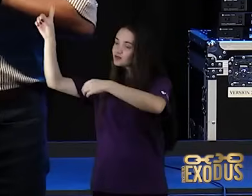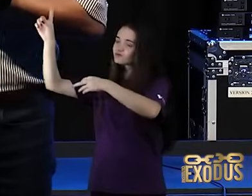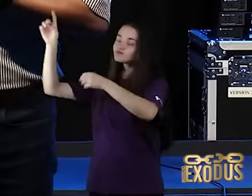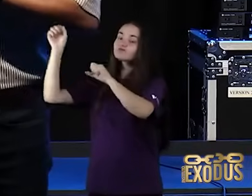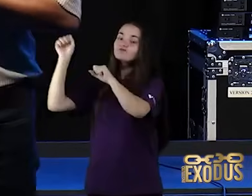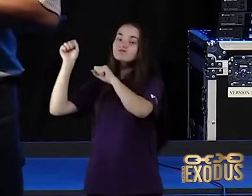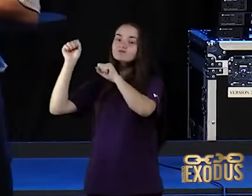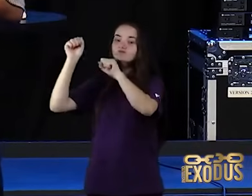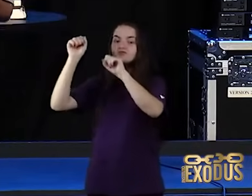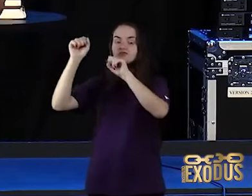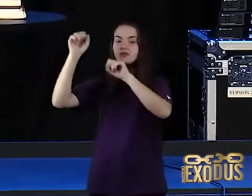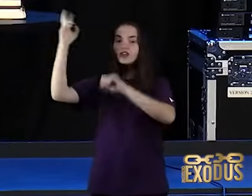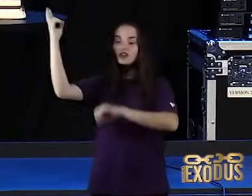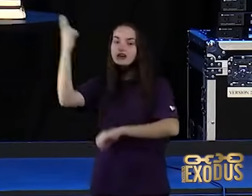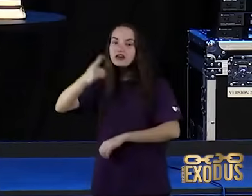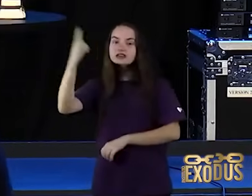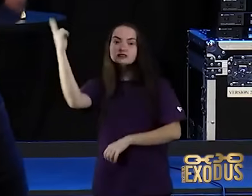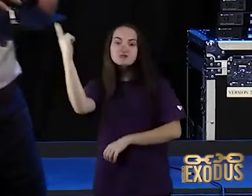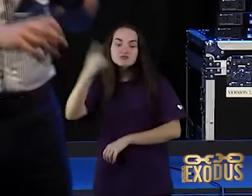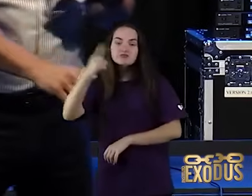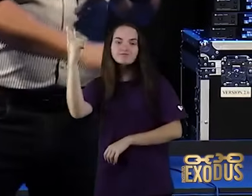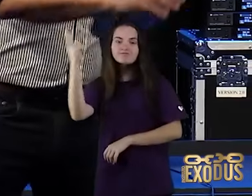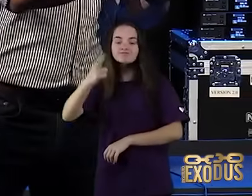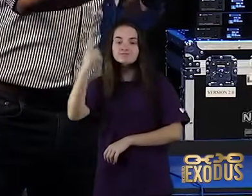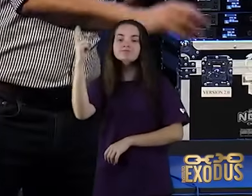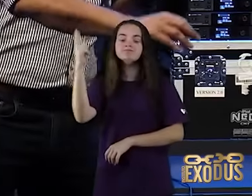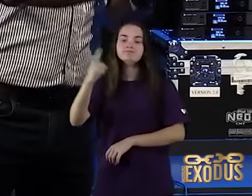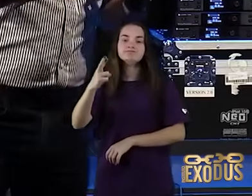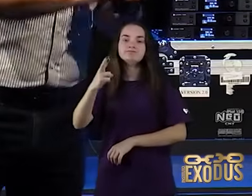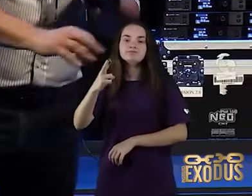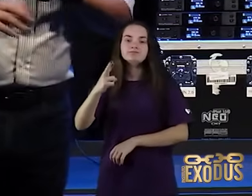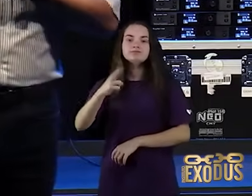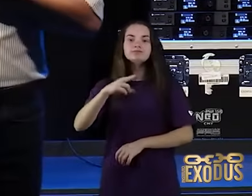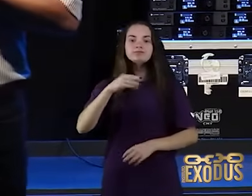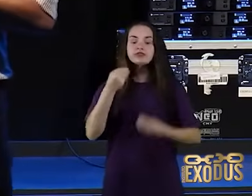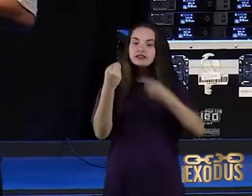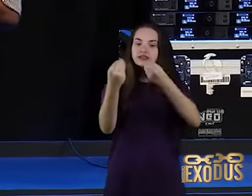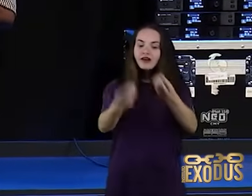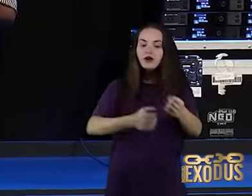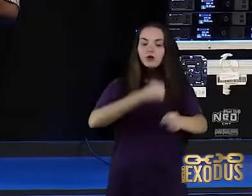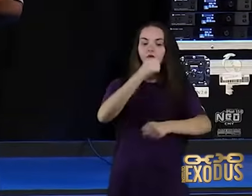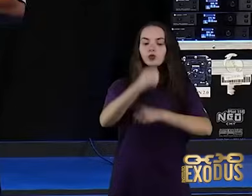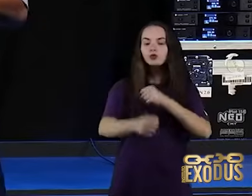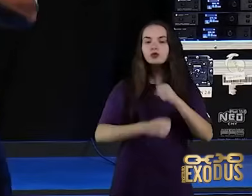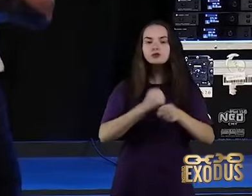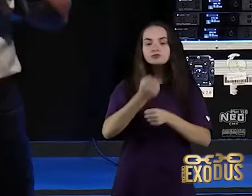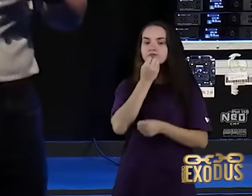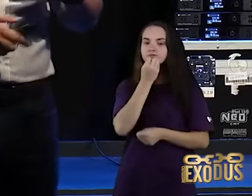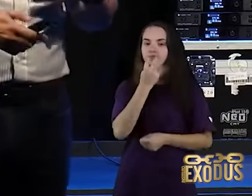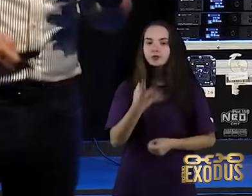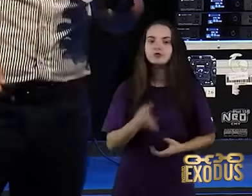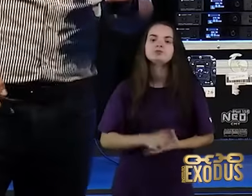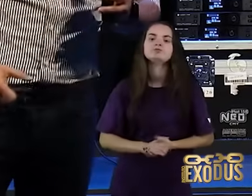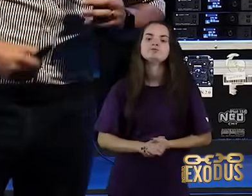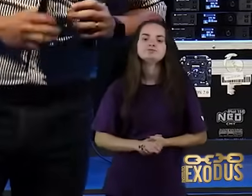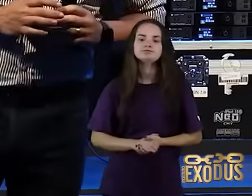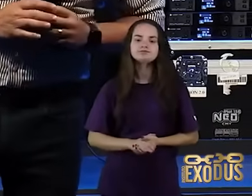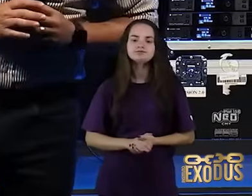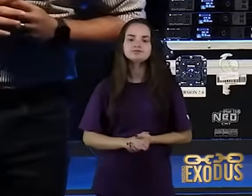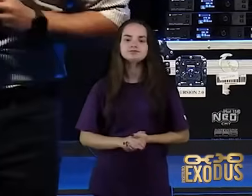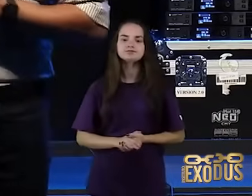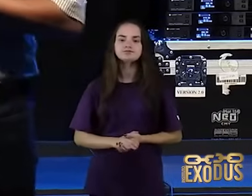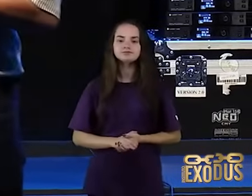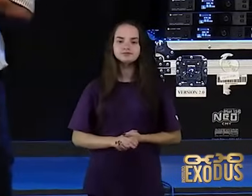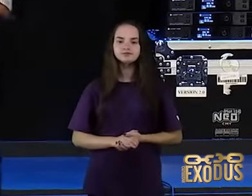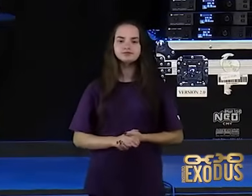Novo respostas do melhor ano da sua vida da minha vida por quê Porque o ano novo futuro tá nas